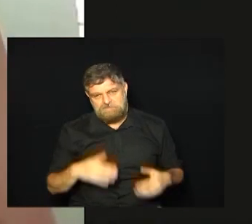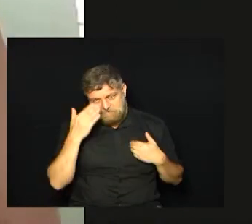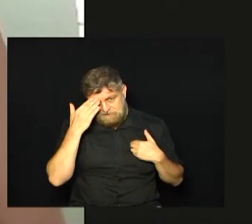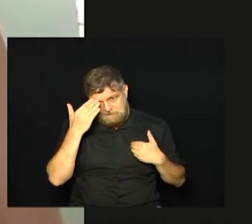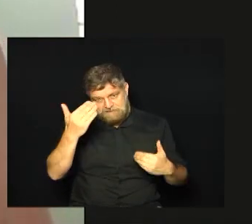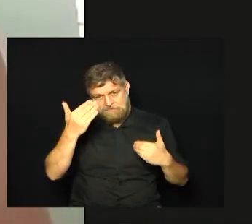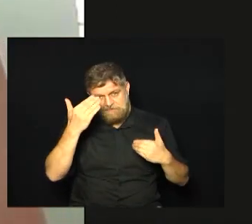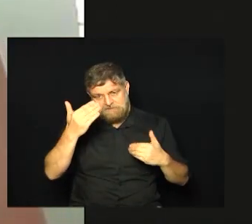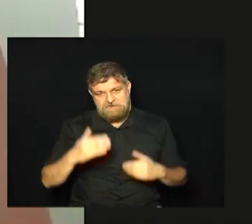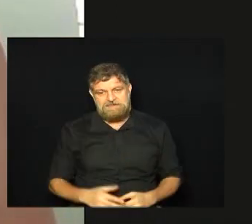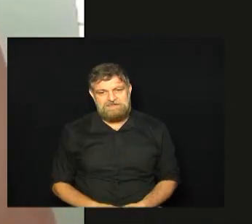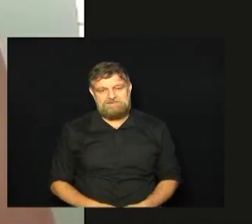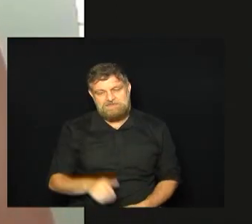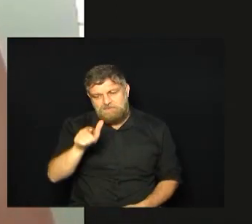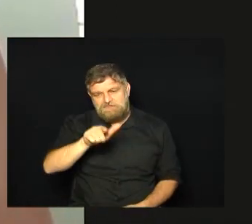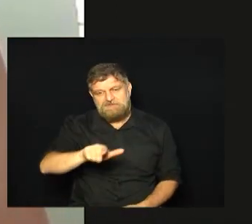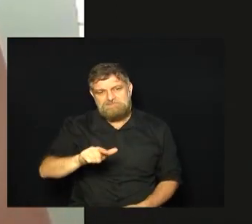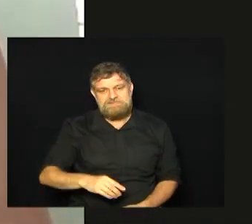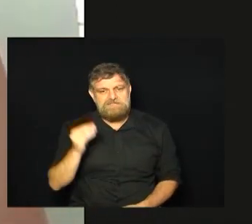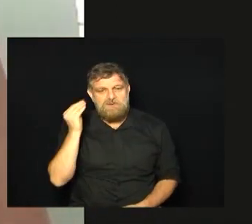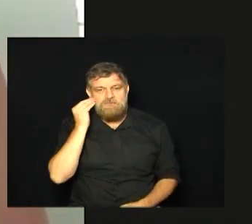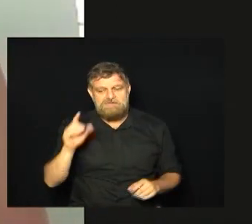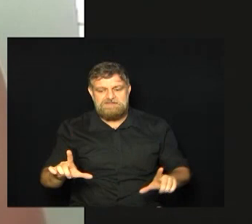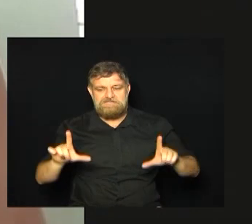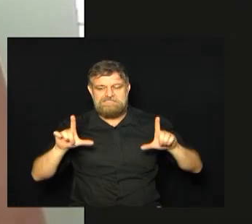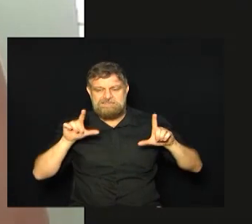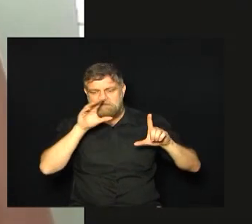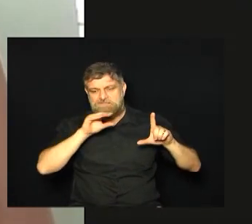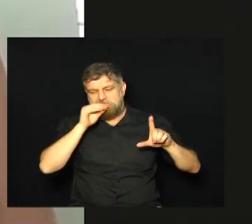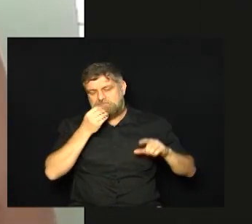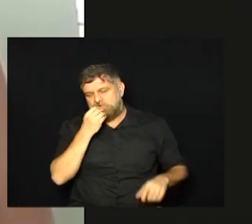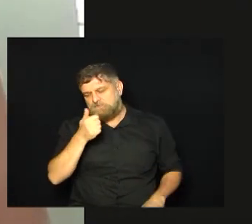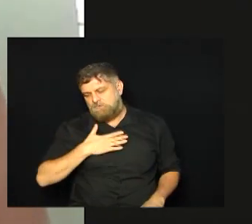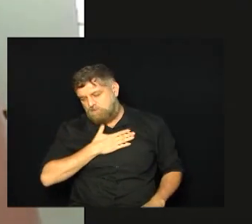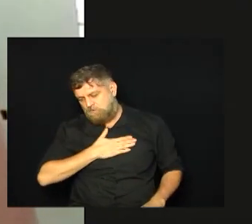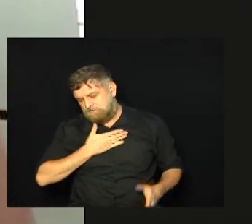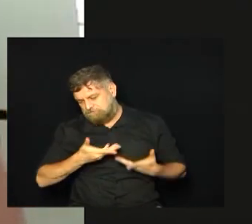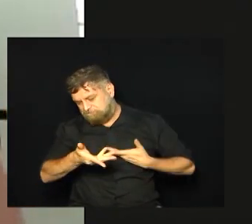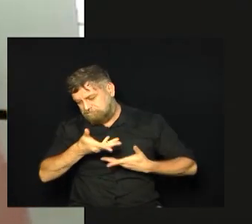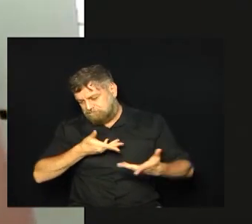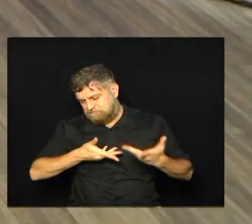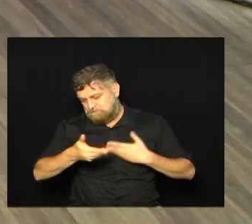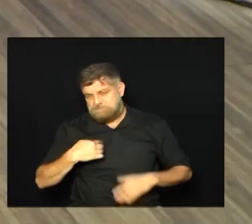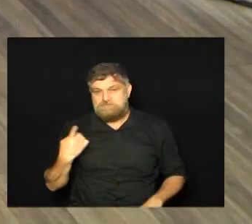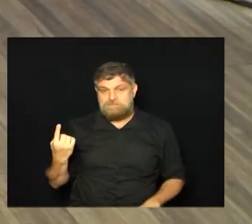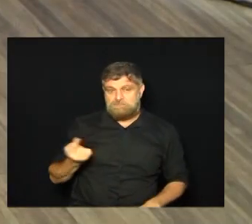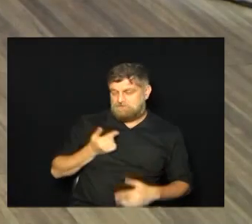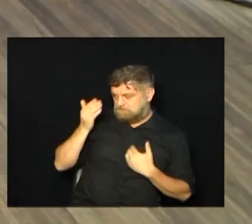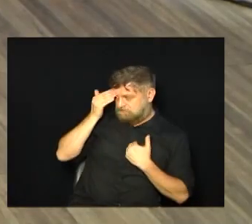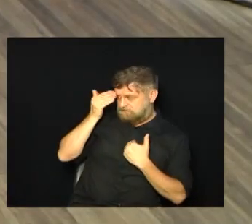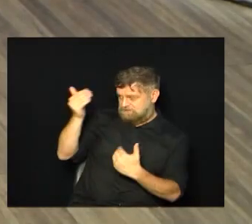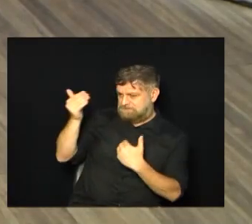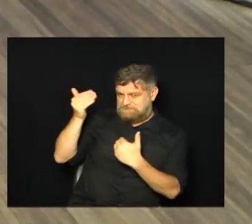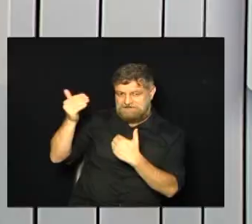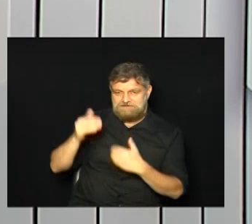Obrigada, eu que agradeço mais uma vez pela oportunidade. Muito bom falar com você. Nós é que agradecemos a